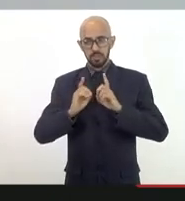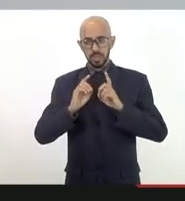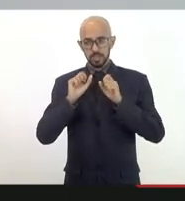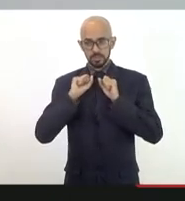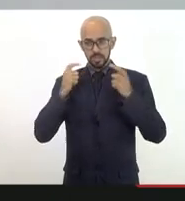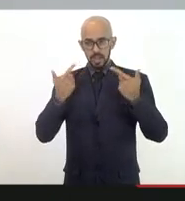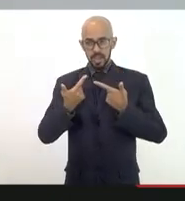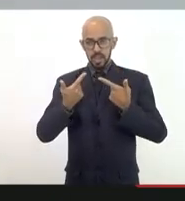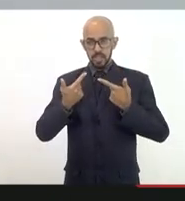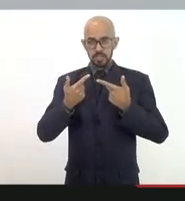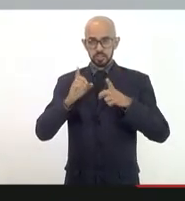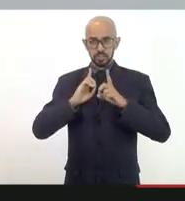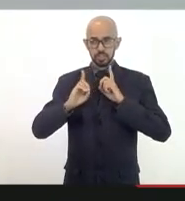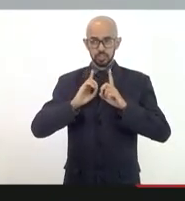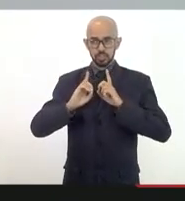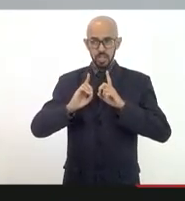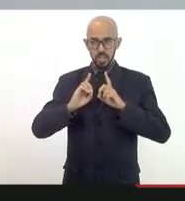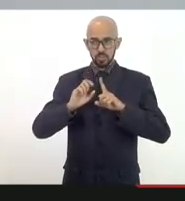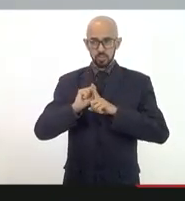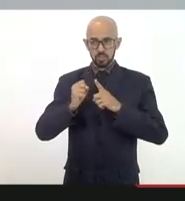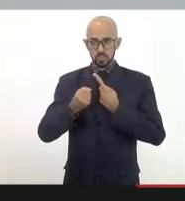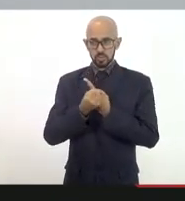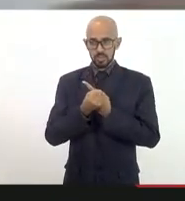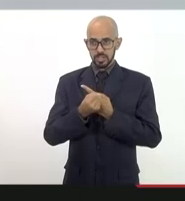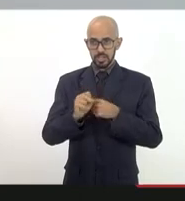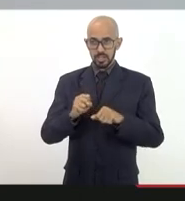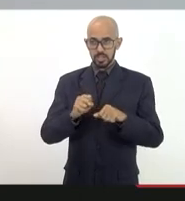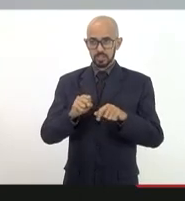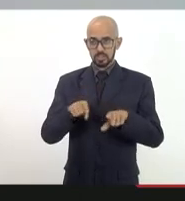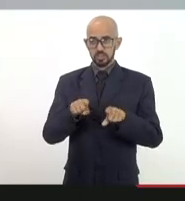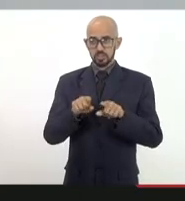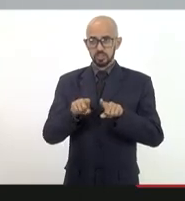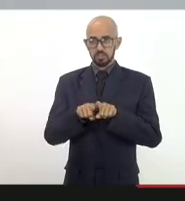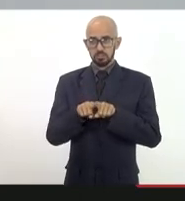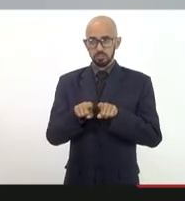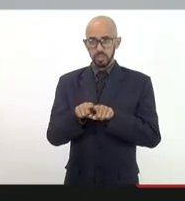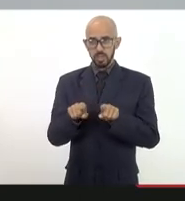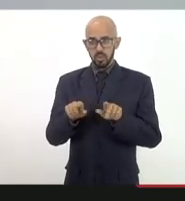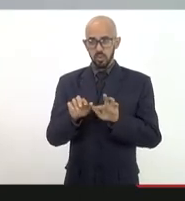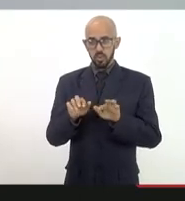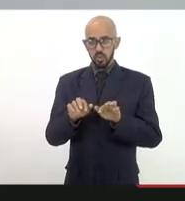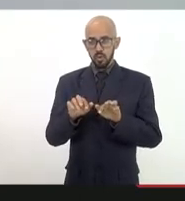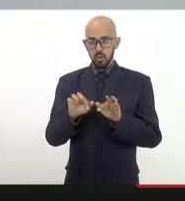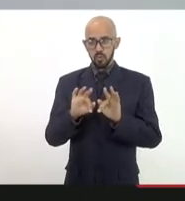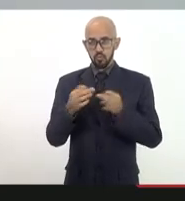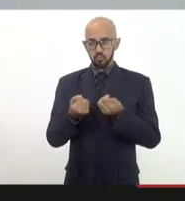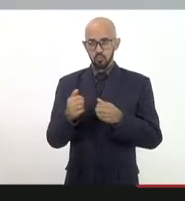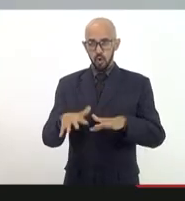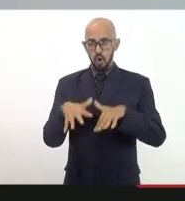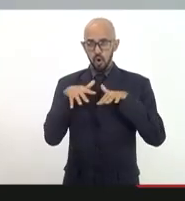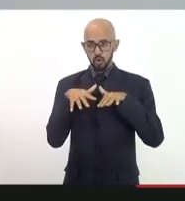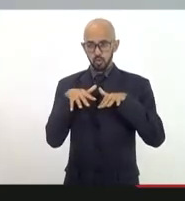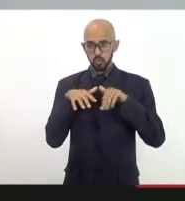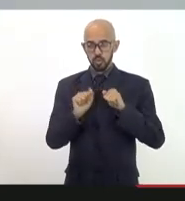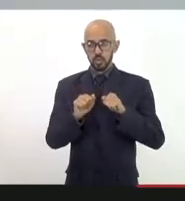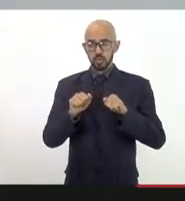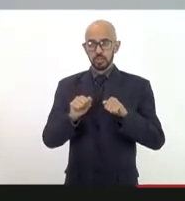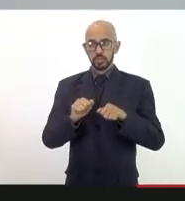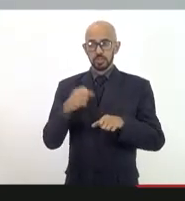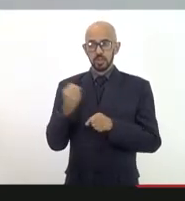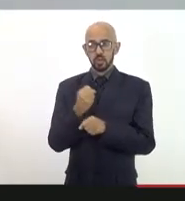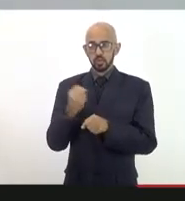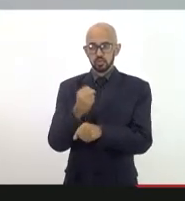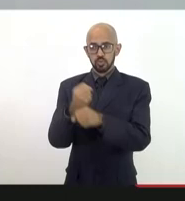sociedade civil, em diálogo com a Secretaria de Saúde, em diálogo com o Fórum de combate à tuberculose, tem construído